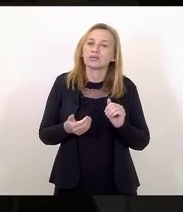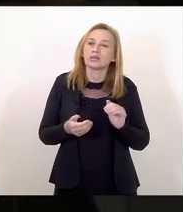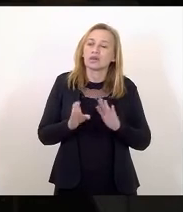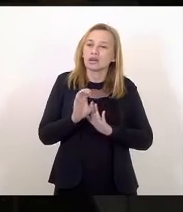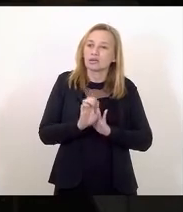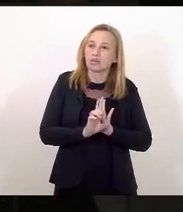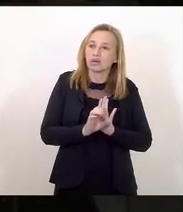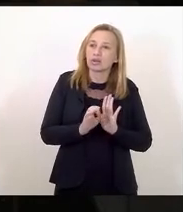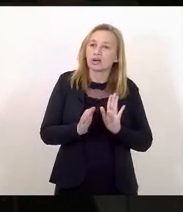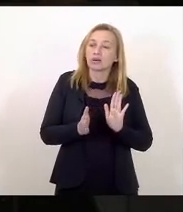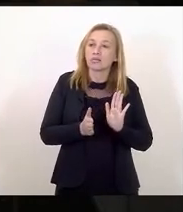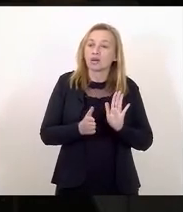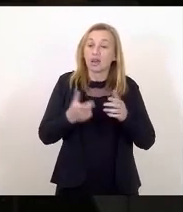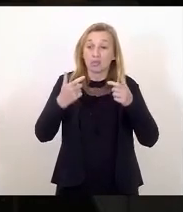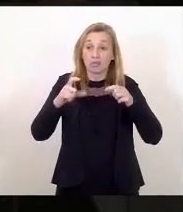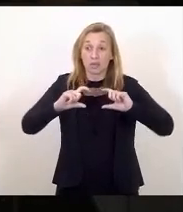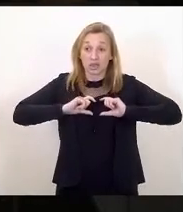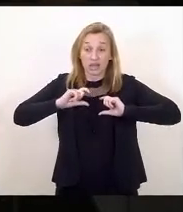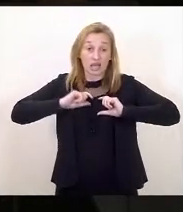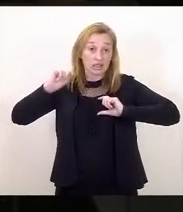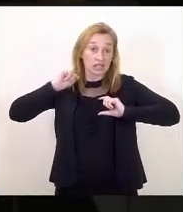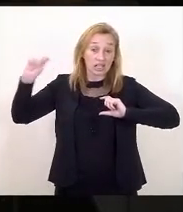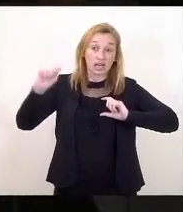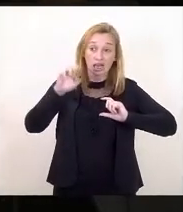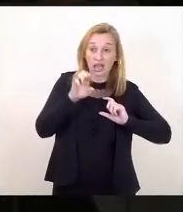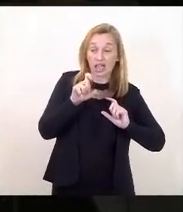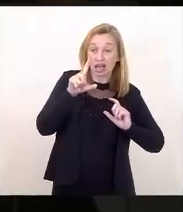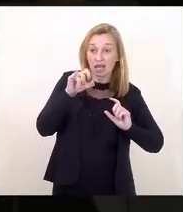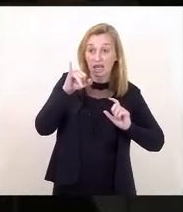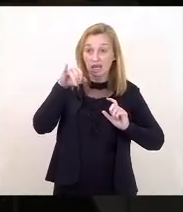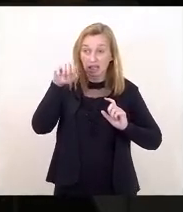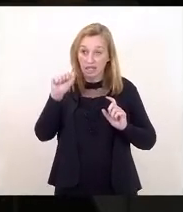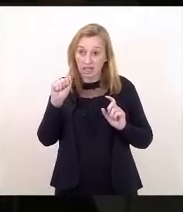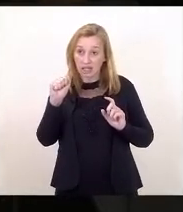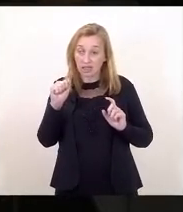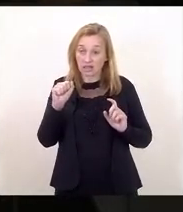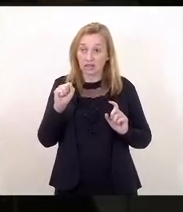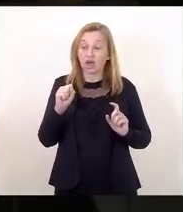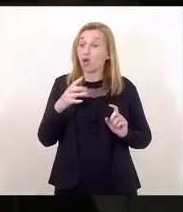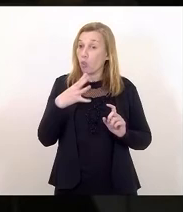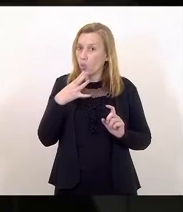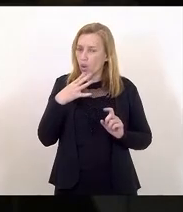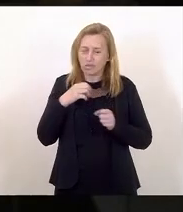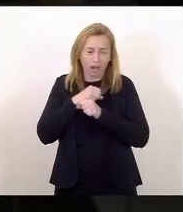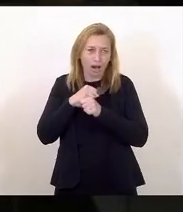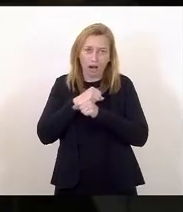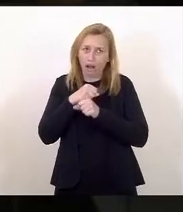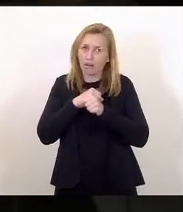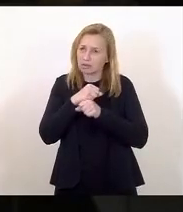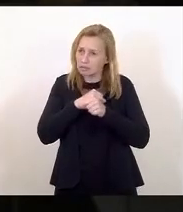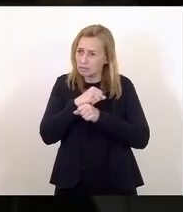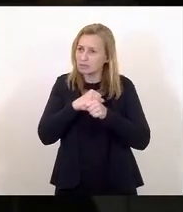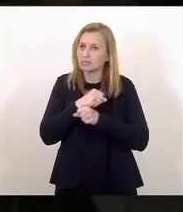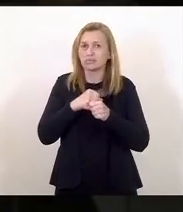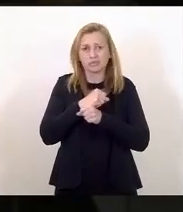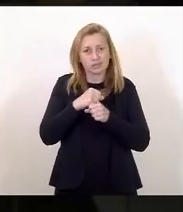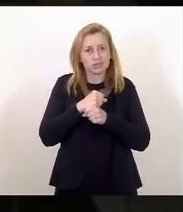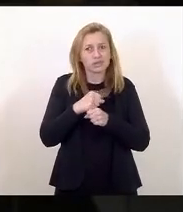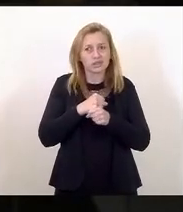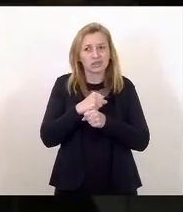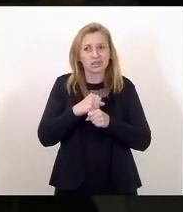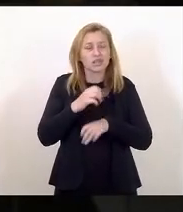a medalha Tiradentes para a Eliana Souza, Eliana que eu conheço há muitos anos, Eliana que é um dos